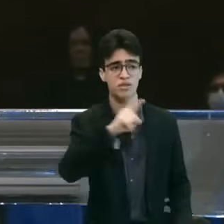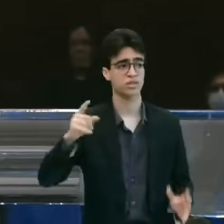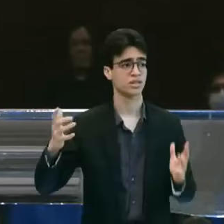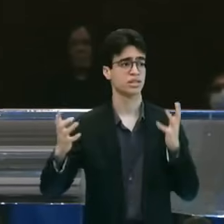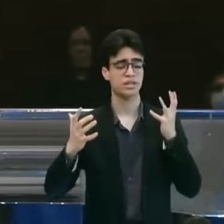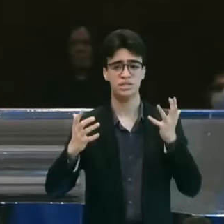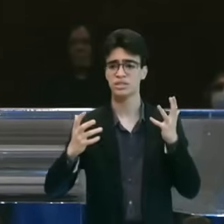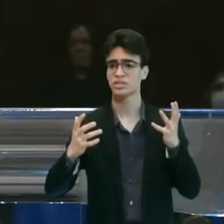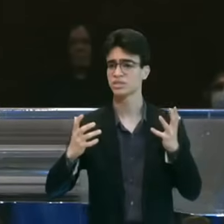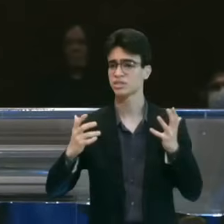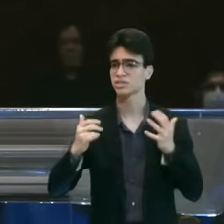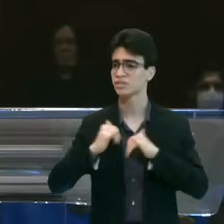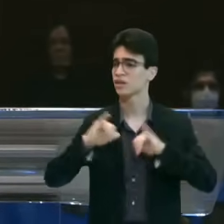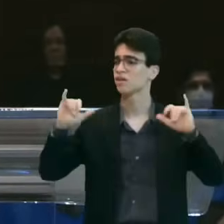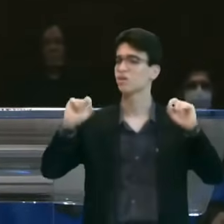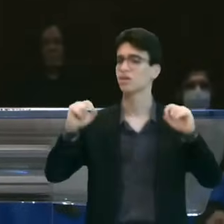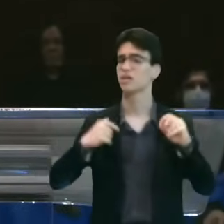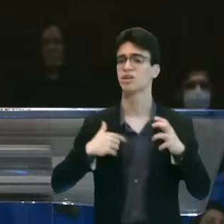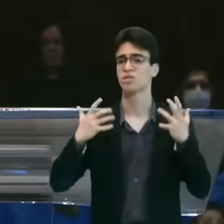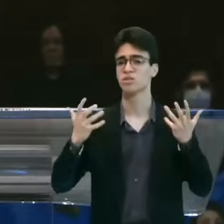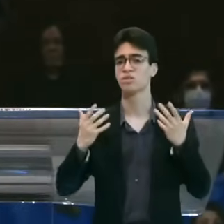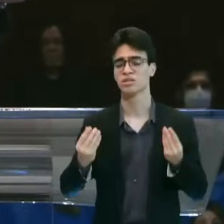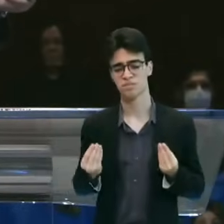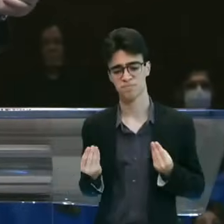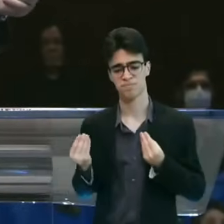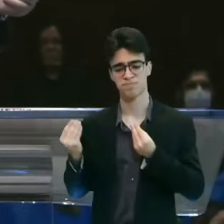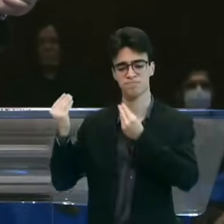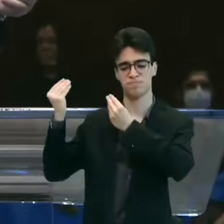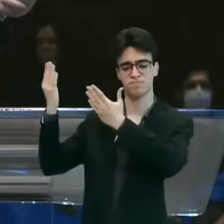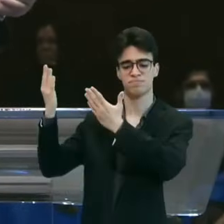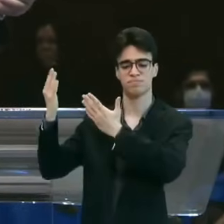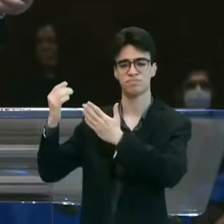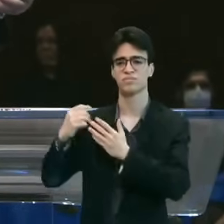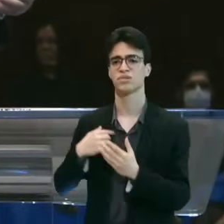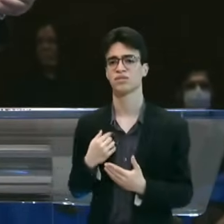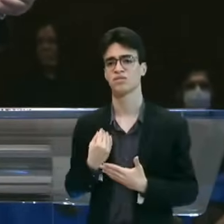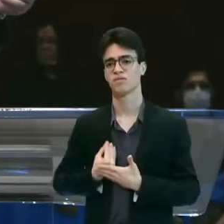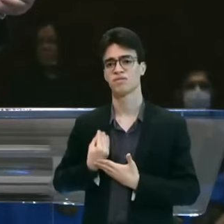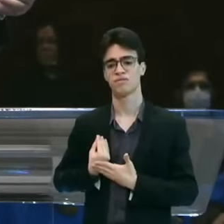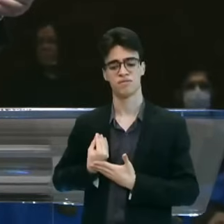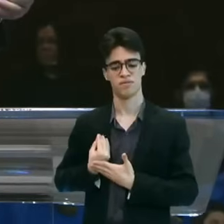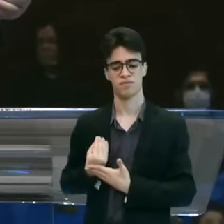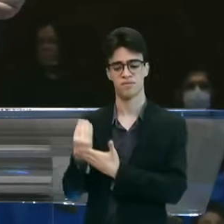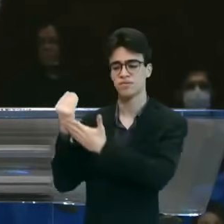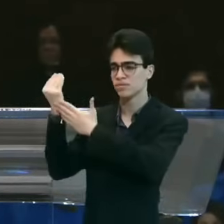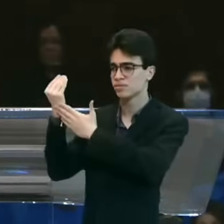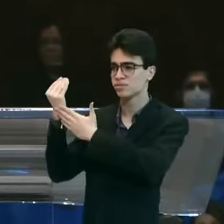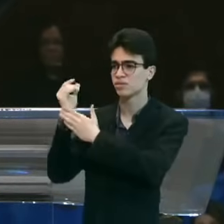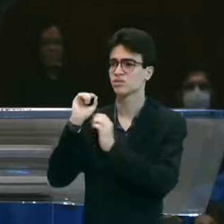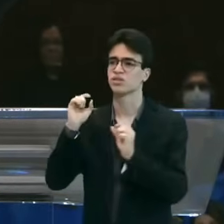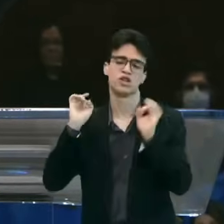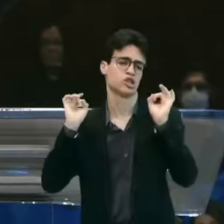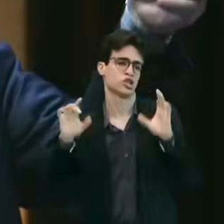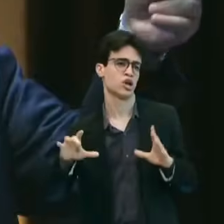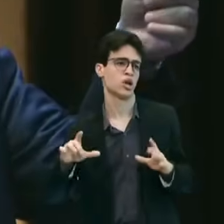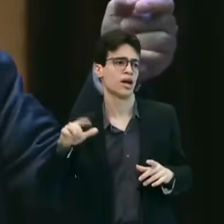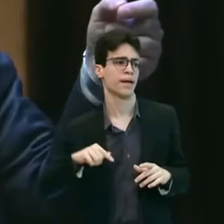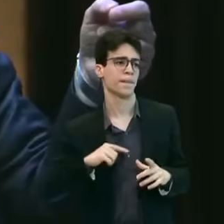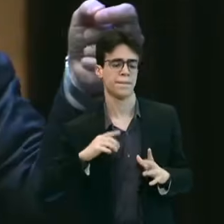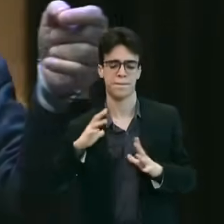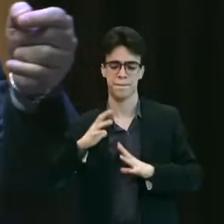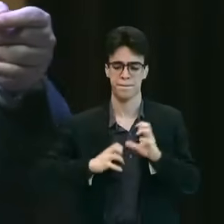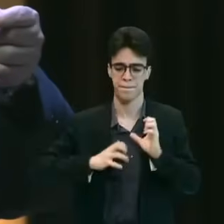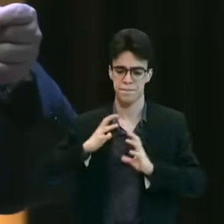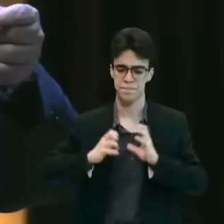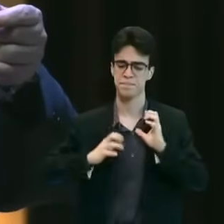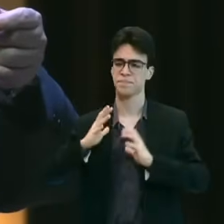decisão de fazer entregas, colocar na mão do Senhor, não somente os